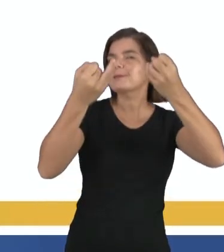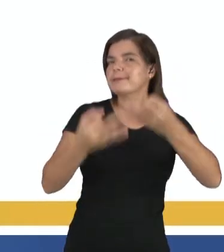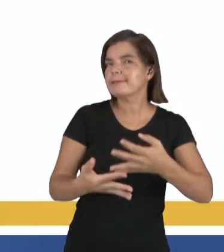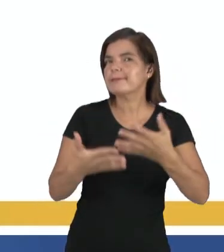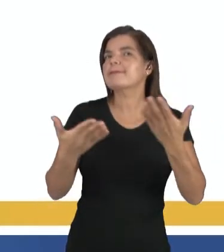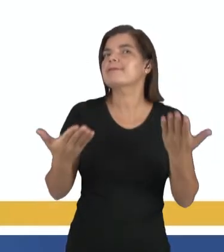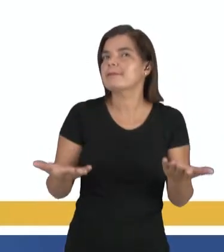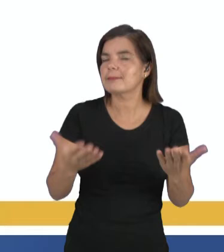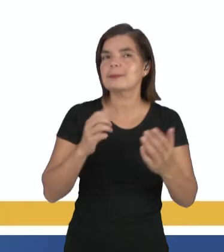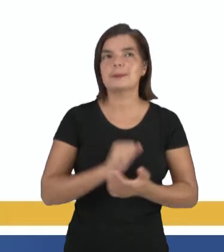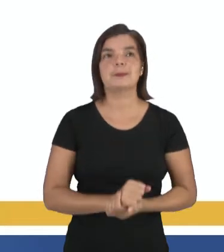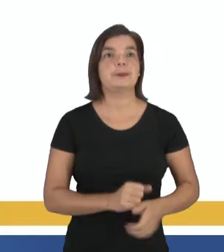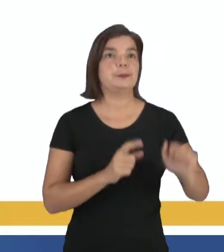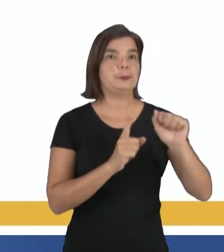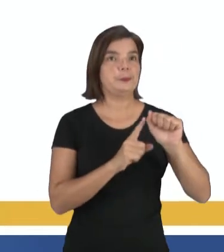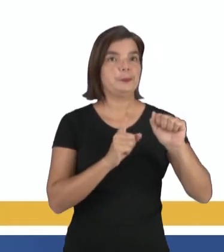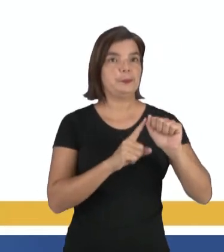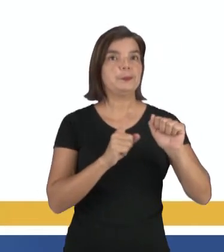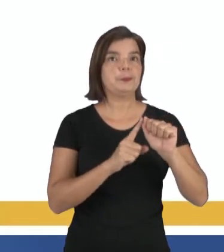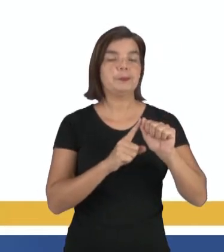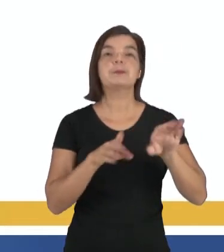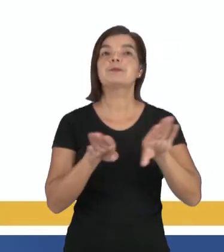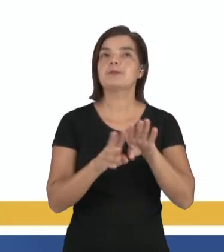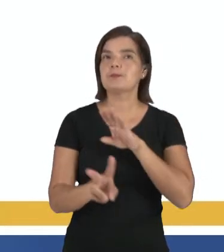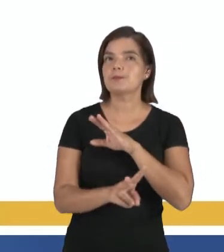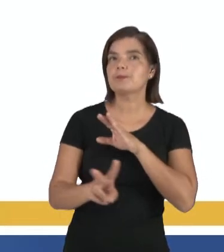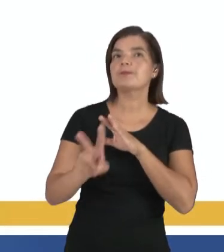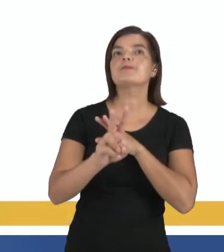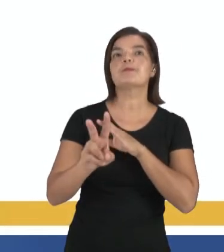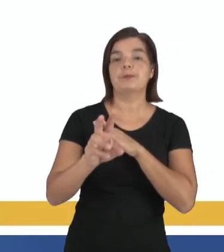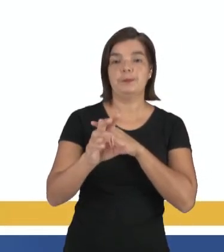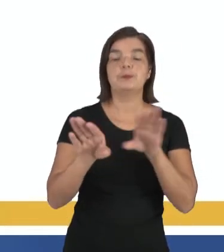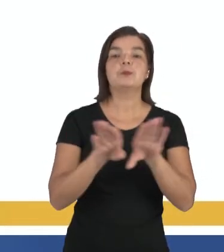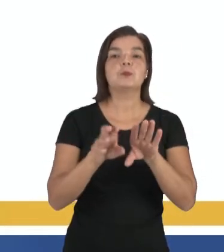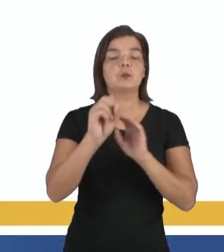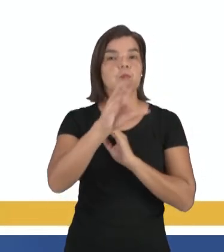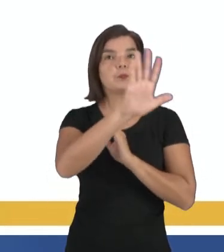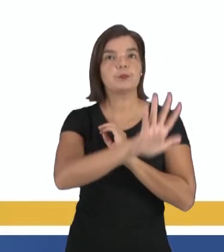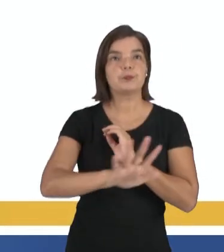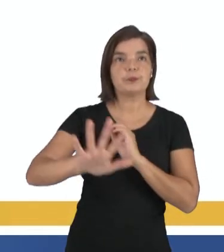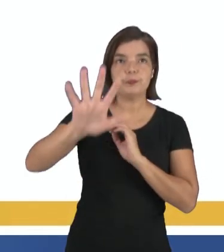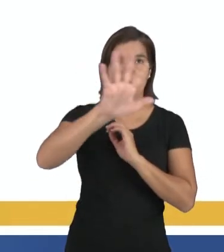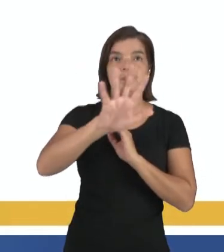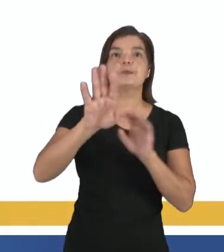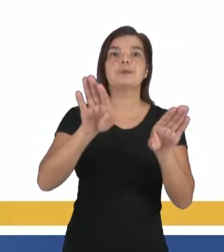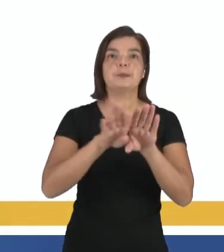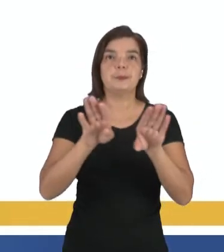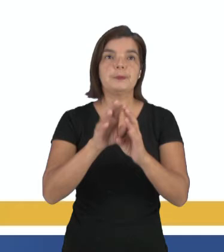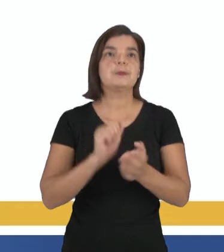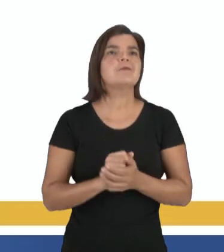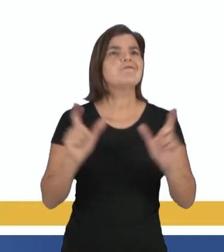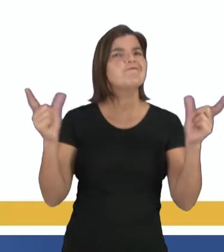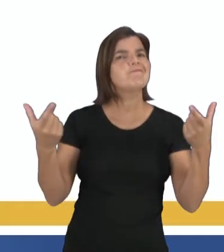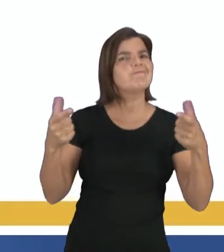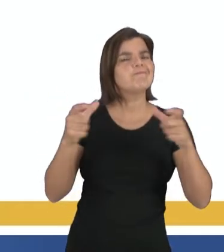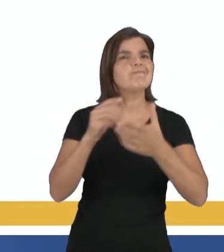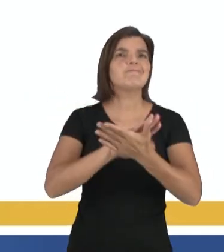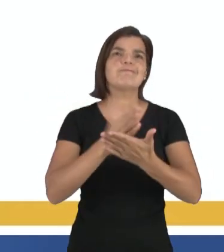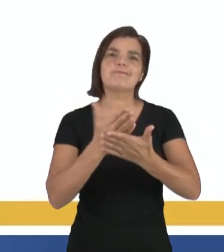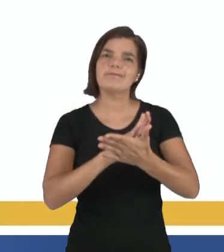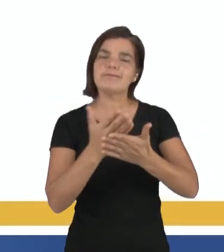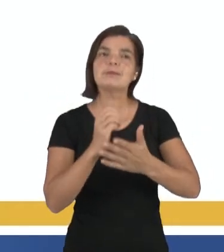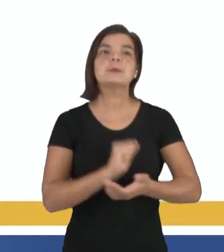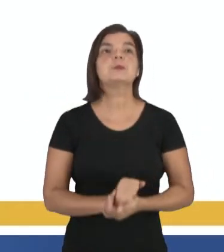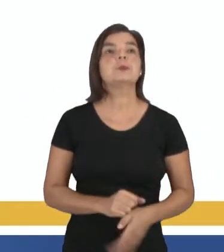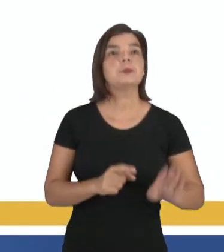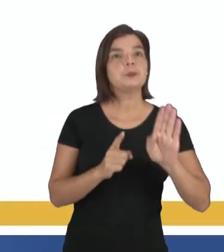de migração é explicado pela incorporação de valores ocidentais no Oriente e de valores orientais no Ocidente, diminuindo as